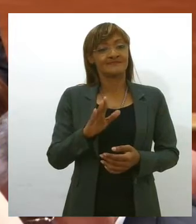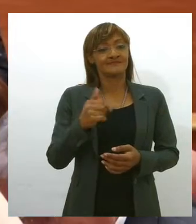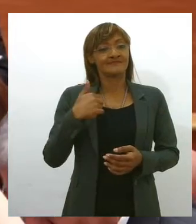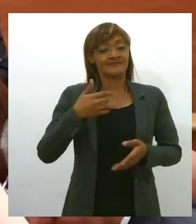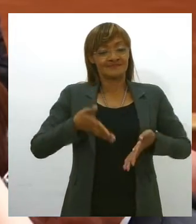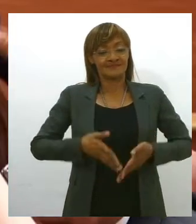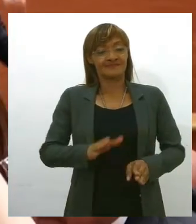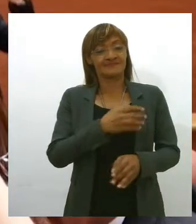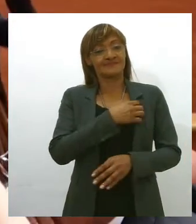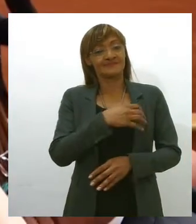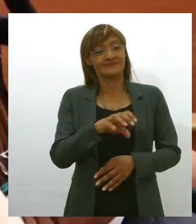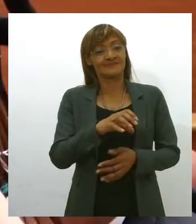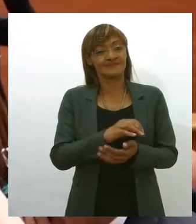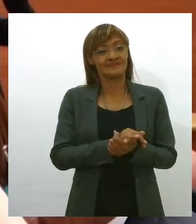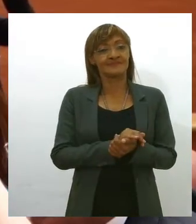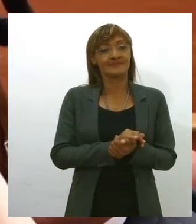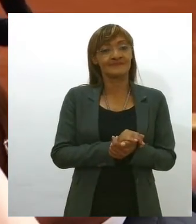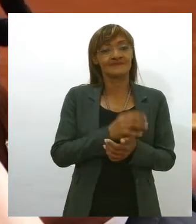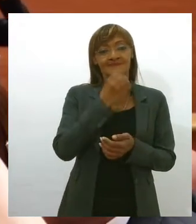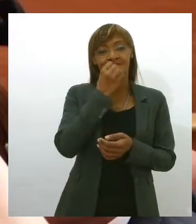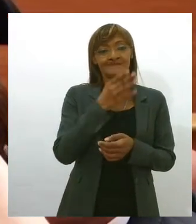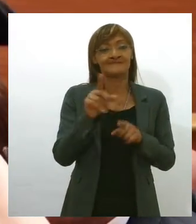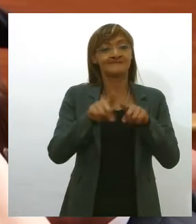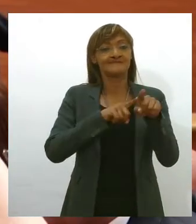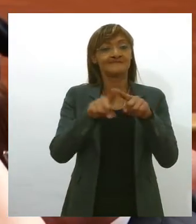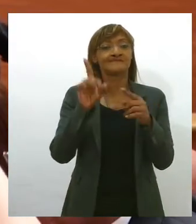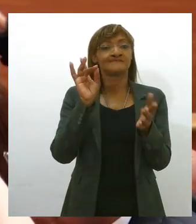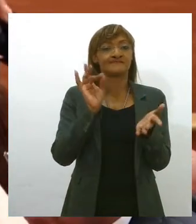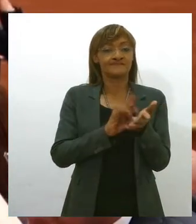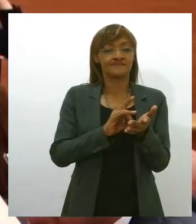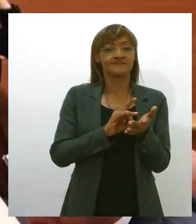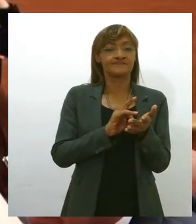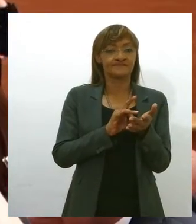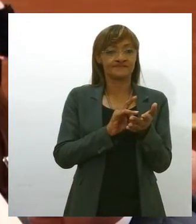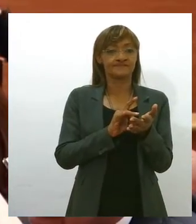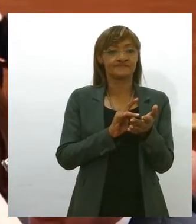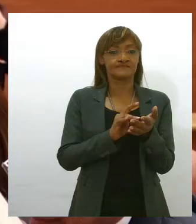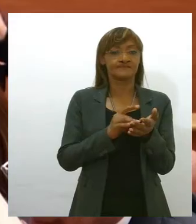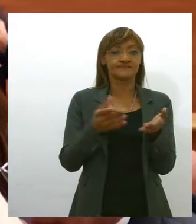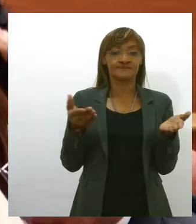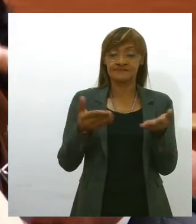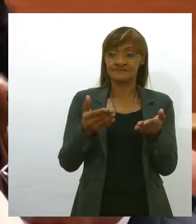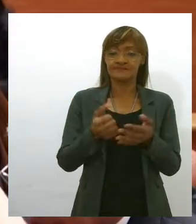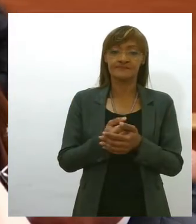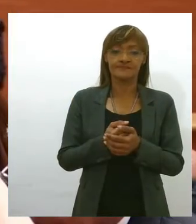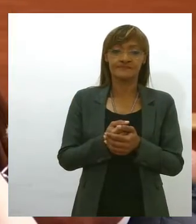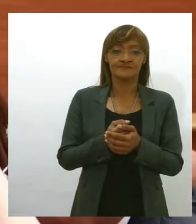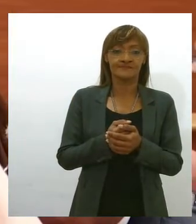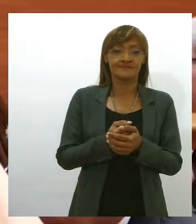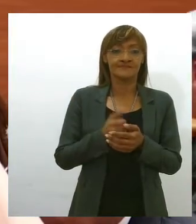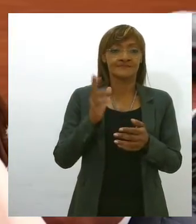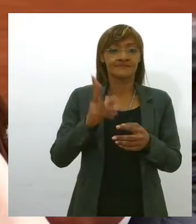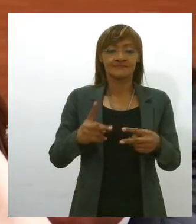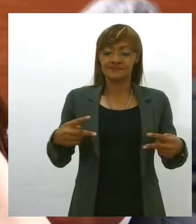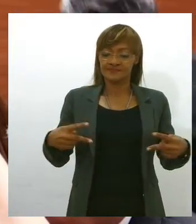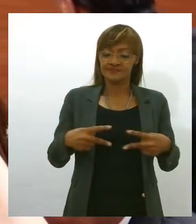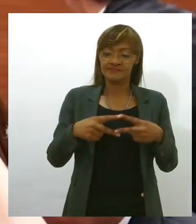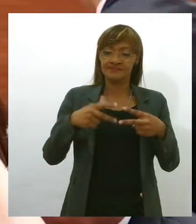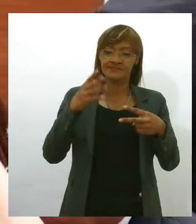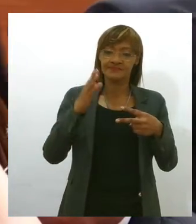acolhido como o irmão de verdade na grande ordem da Maçonaria e foi está sendo uma honra